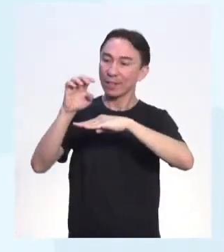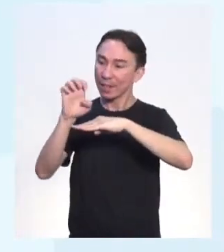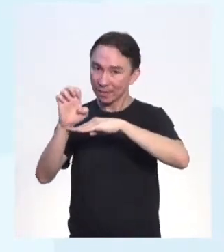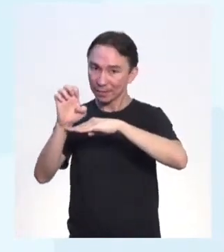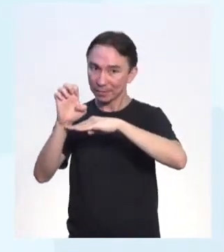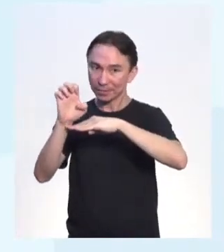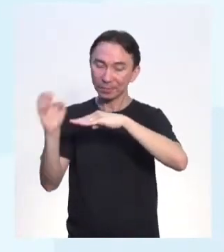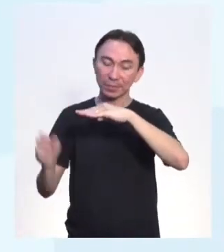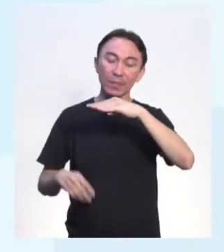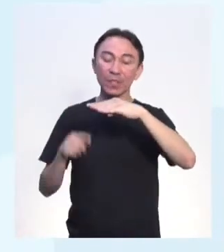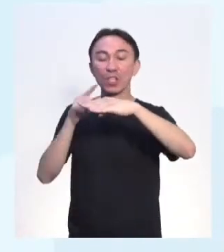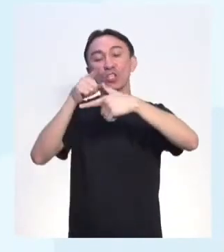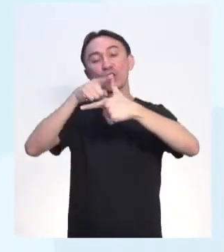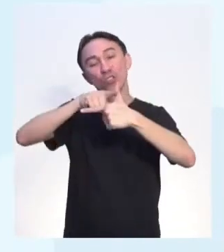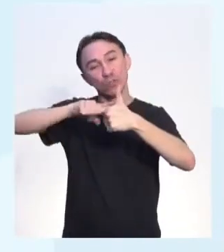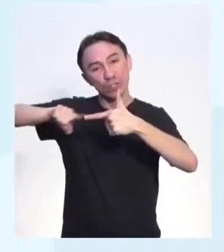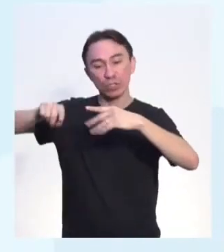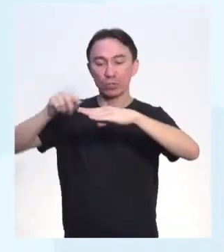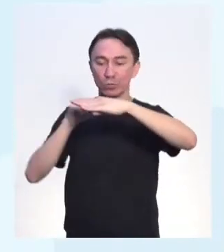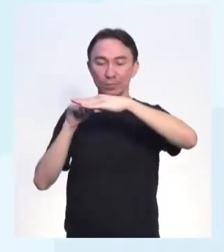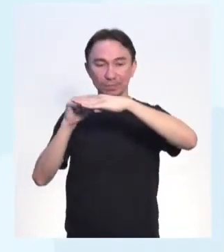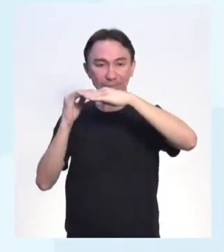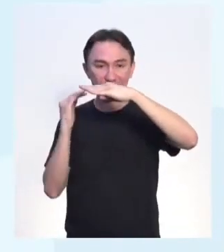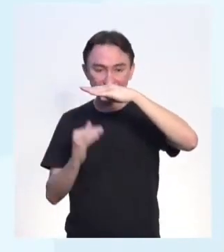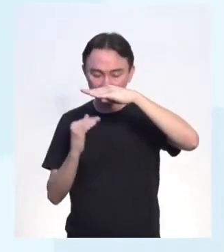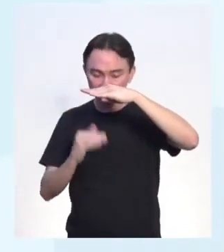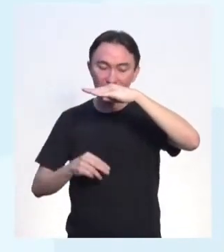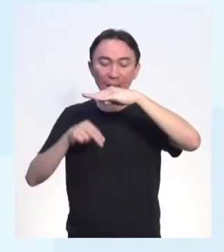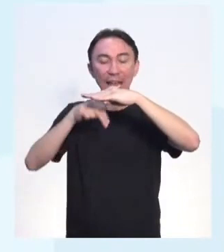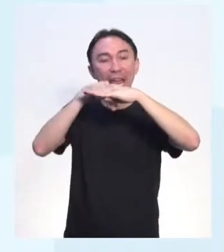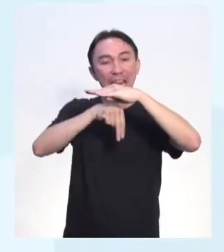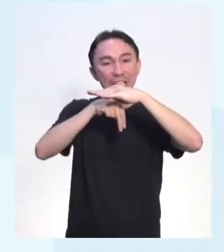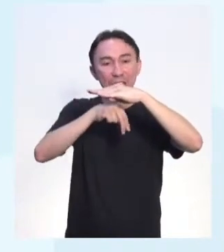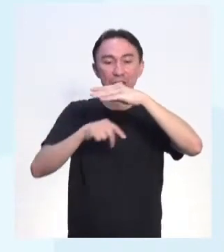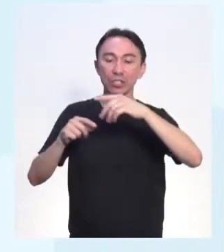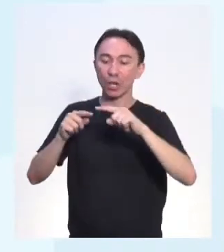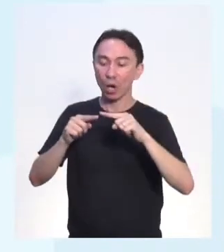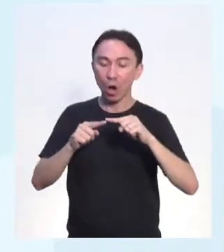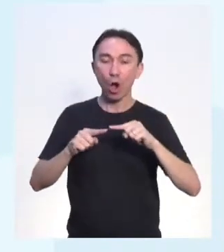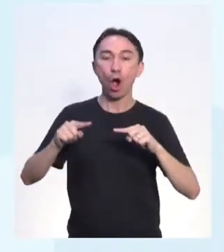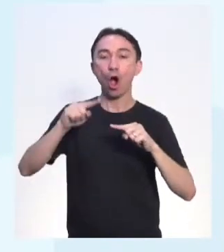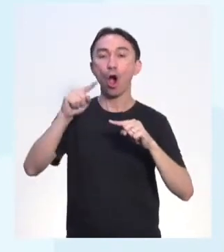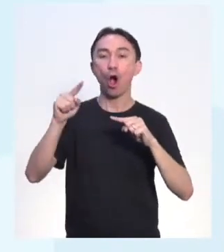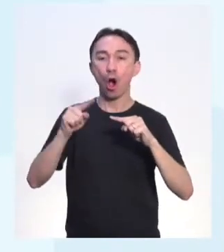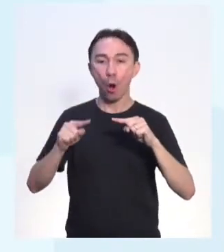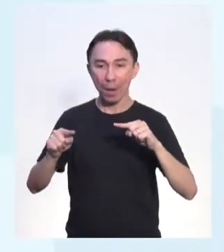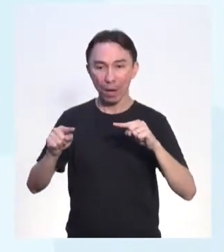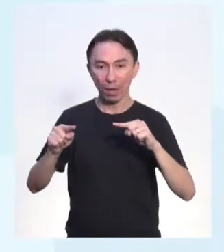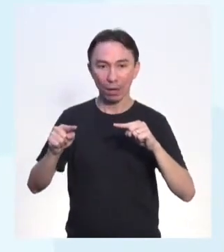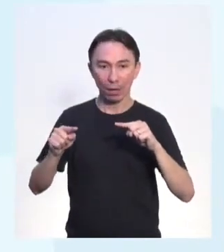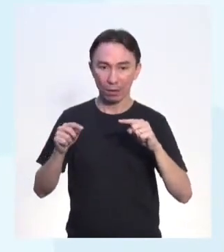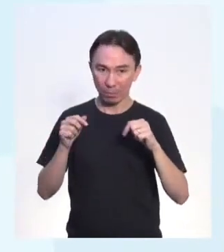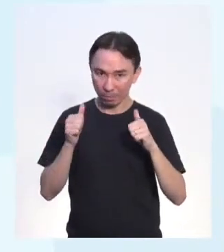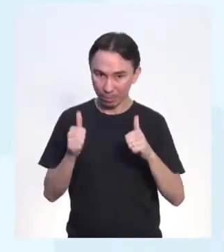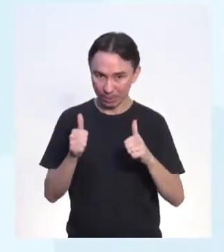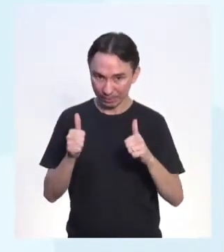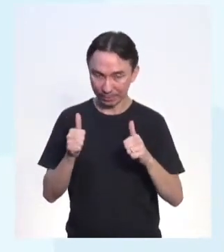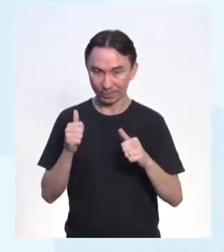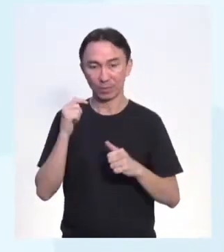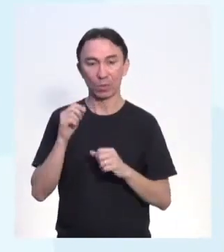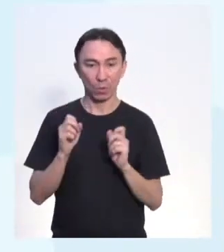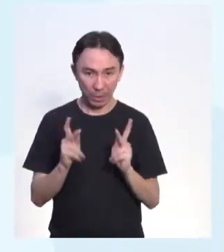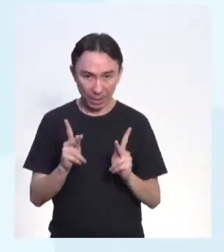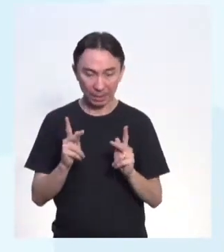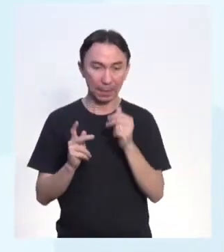evento, dividido sobre N de ômega, que é a quantidade de elementos dentro do nosso espaço amostral. Tudo